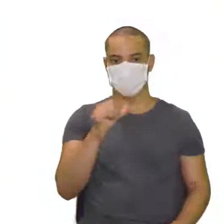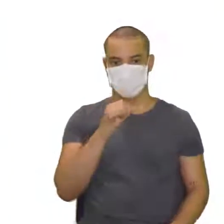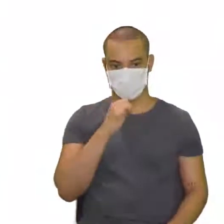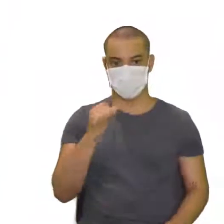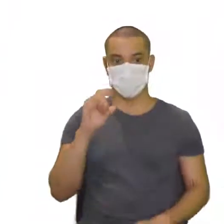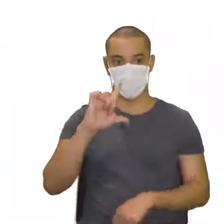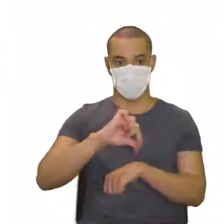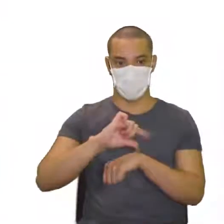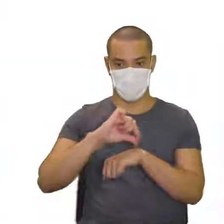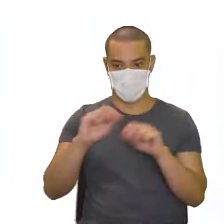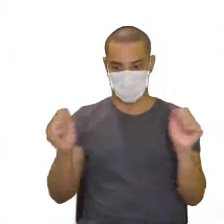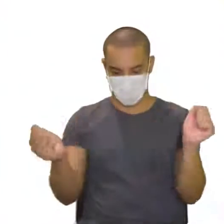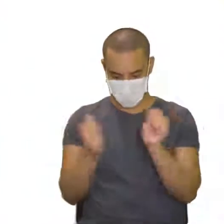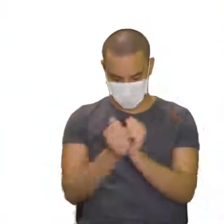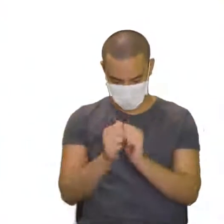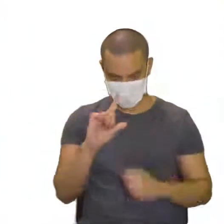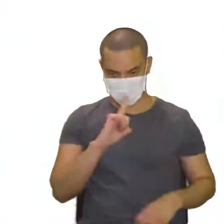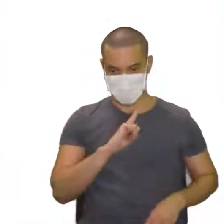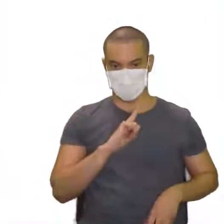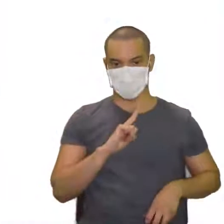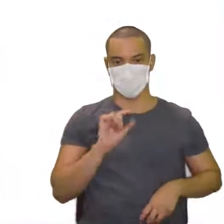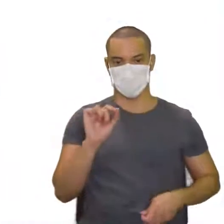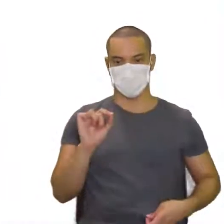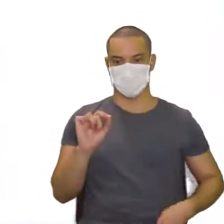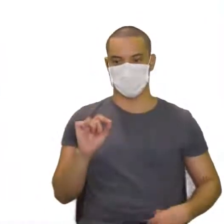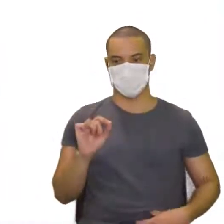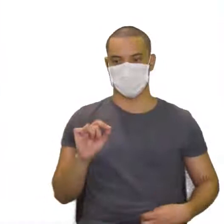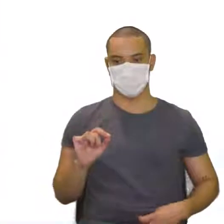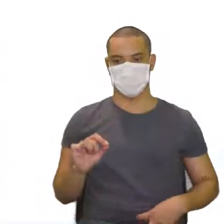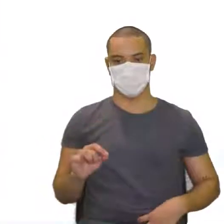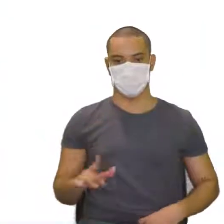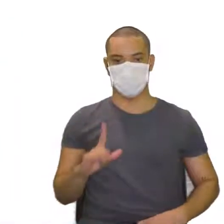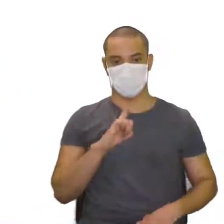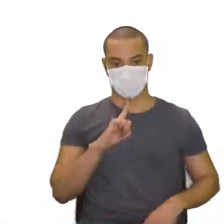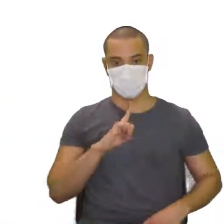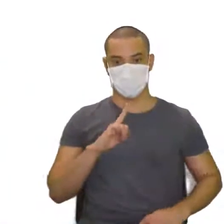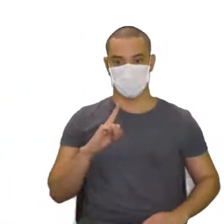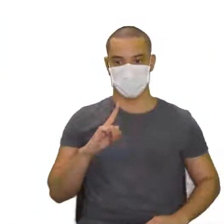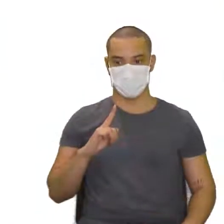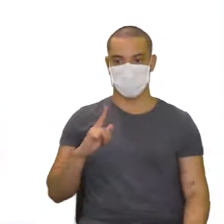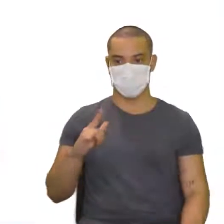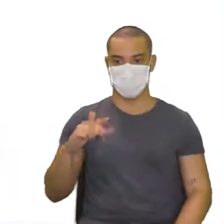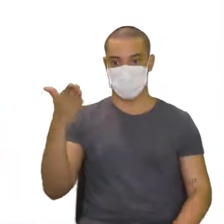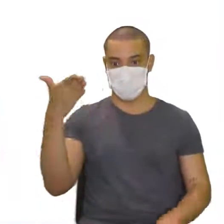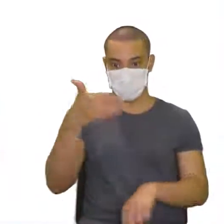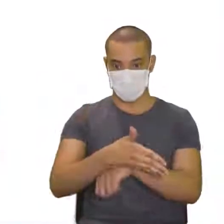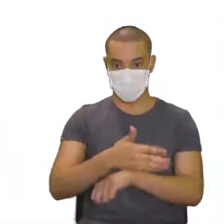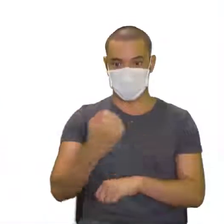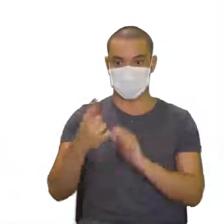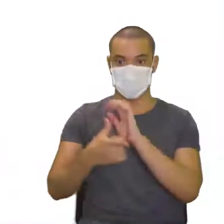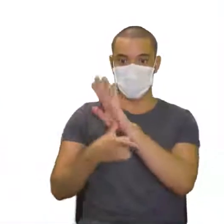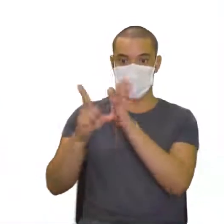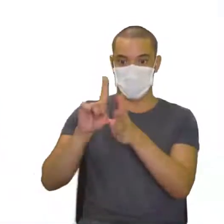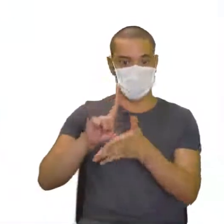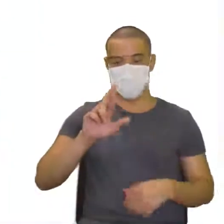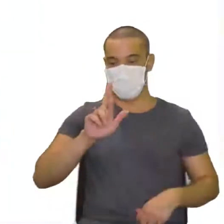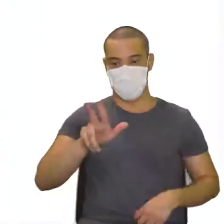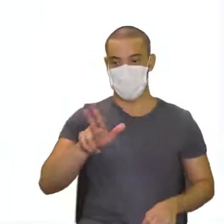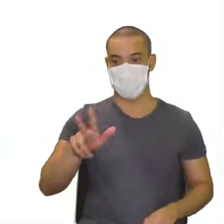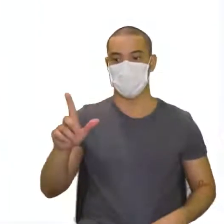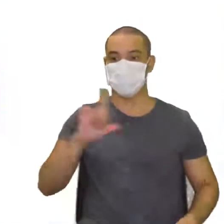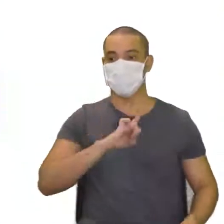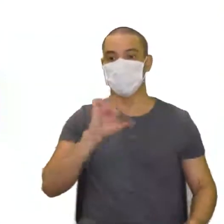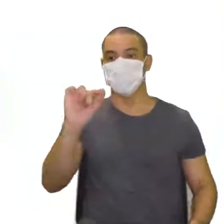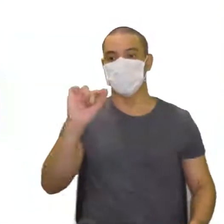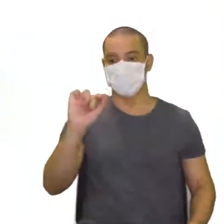horário, nós temos o campo magnético entrando. Corrente elétrica no sentido anti-horário, nós temos o